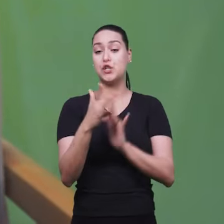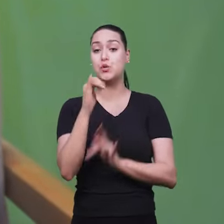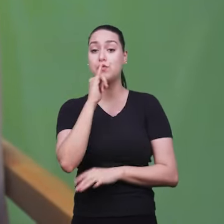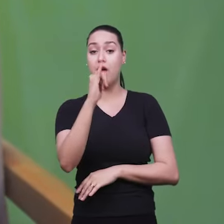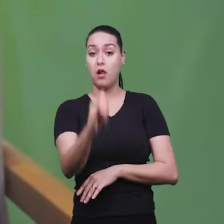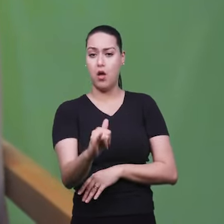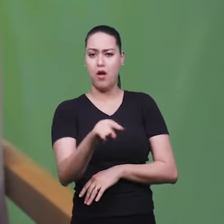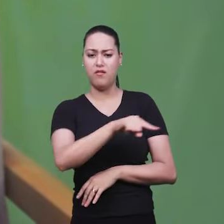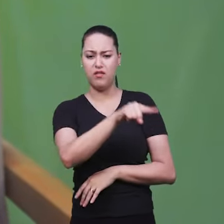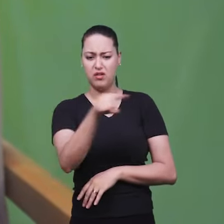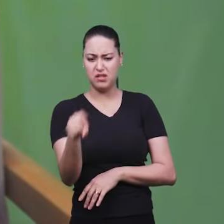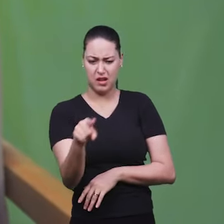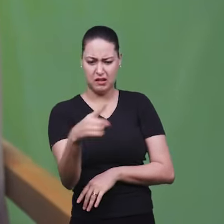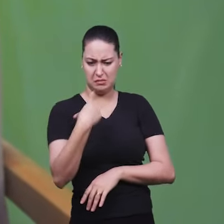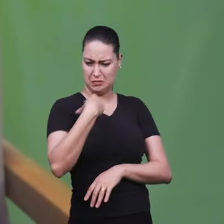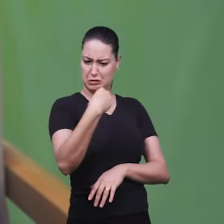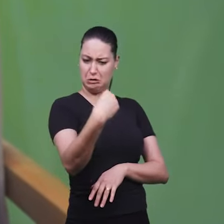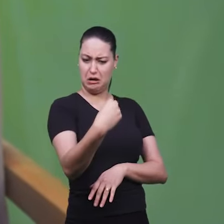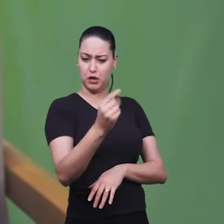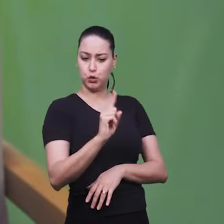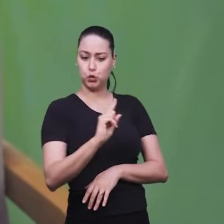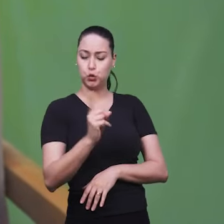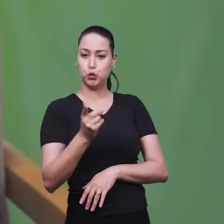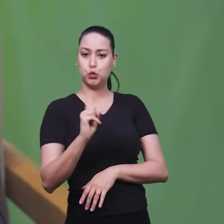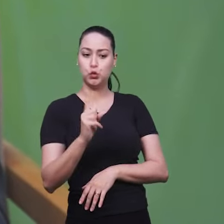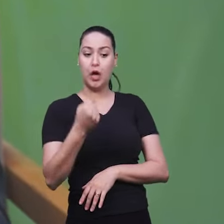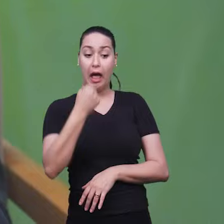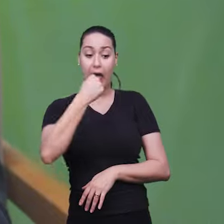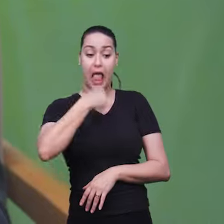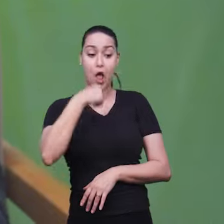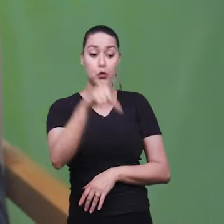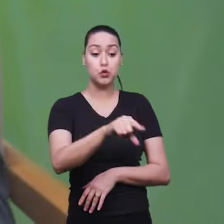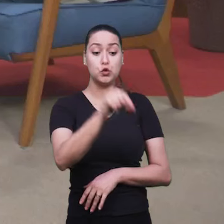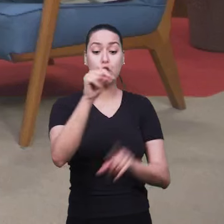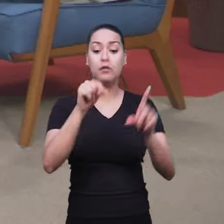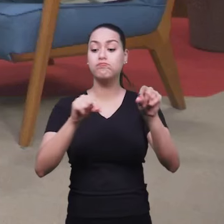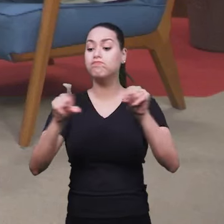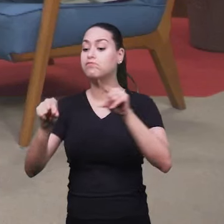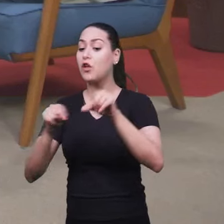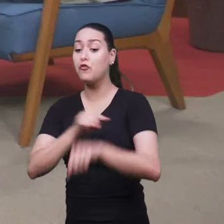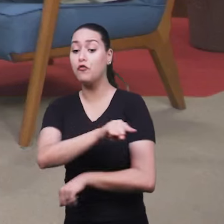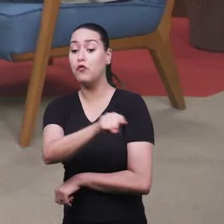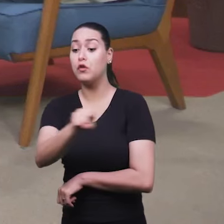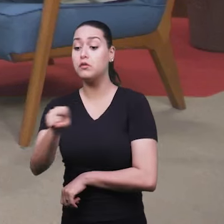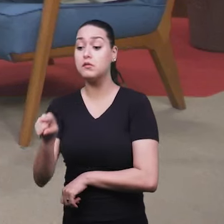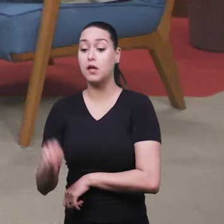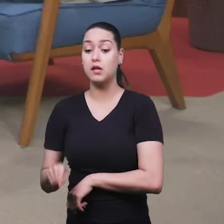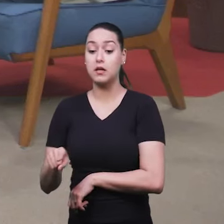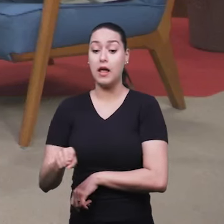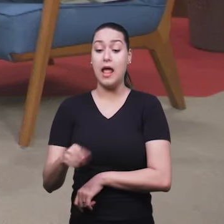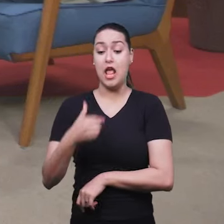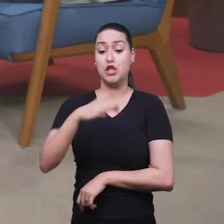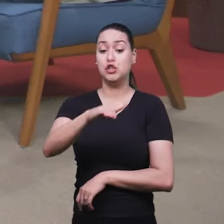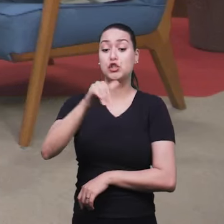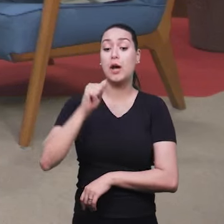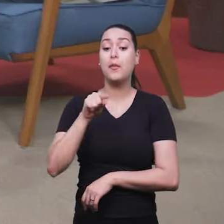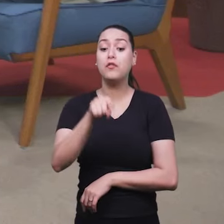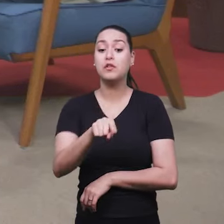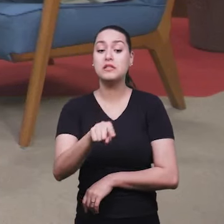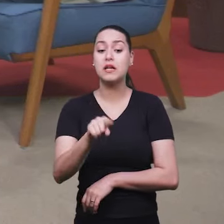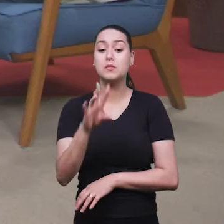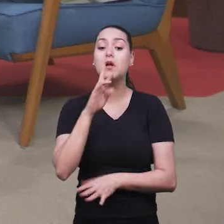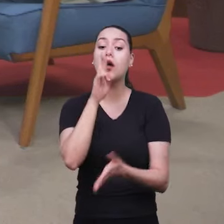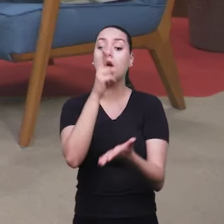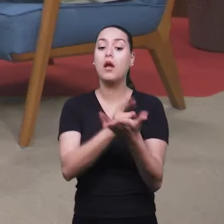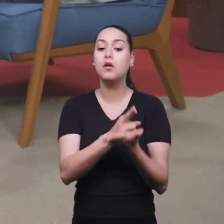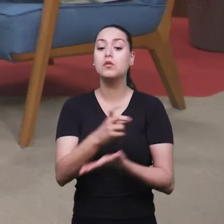vos escolhestes vós a mim, mas eu vos escolhi a vós. Então, e vos nomeei para quê? Para que deis frutos. É